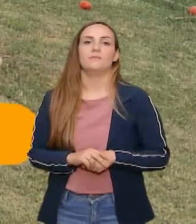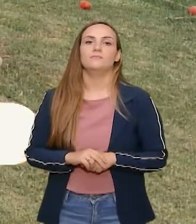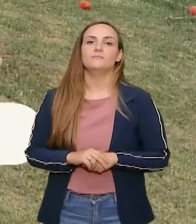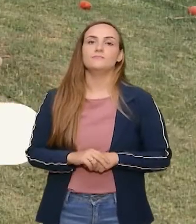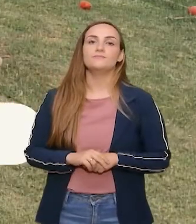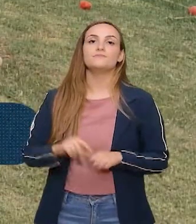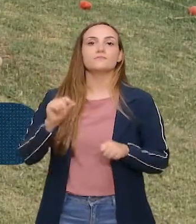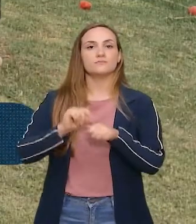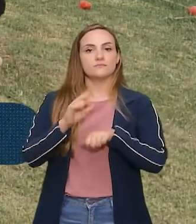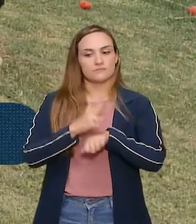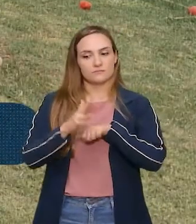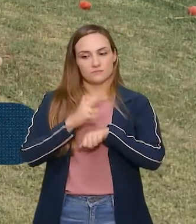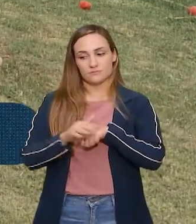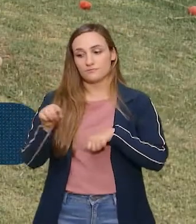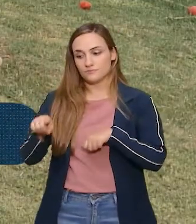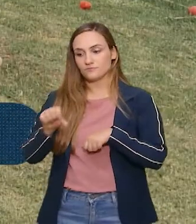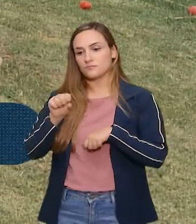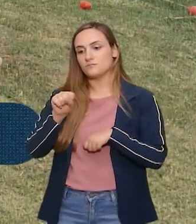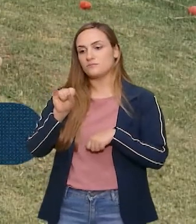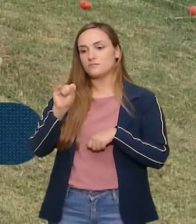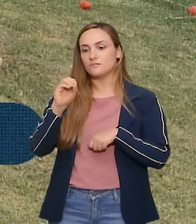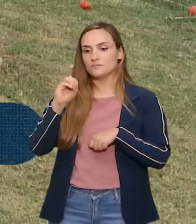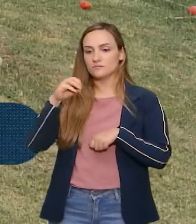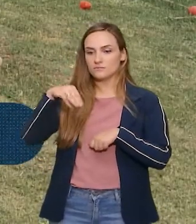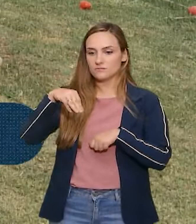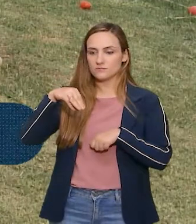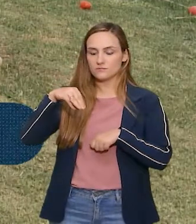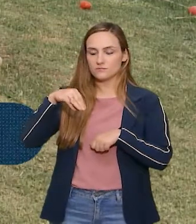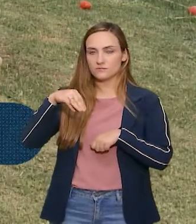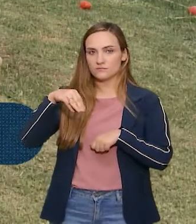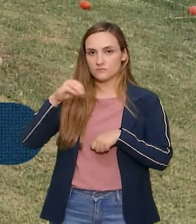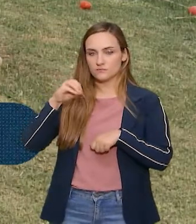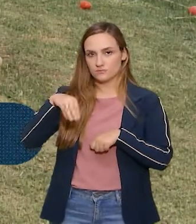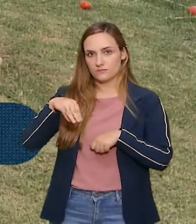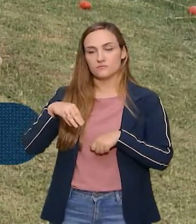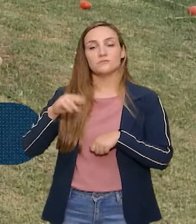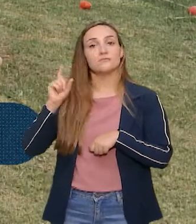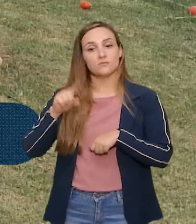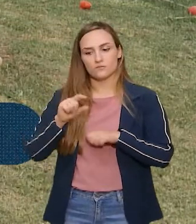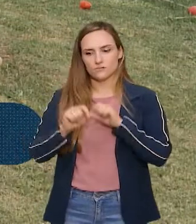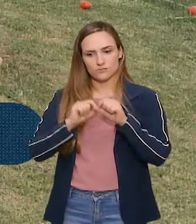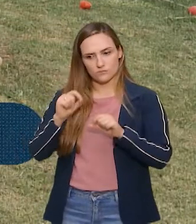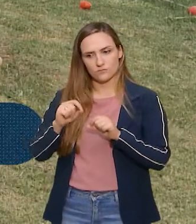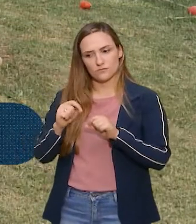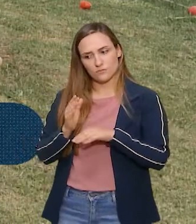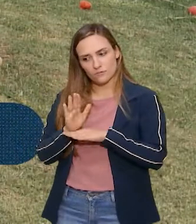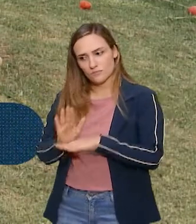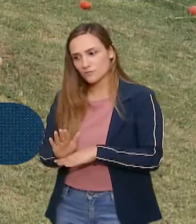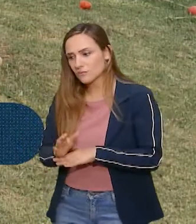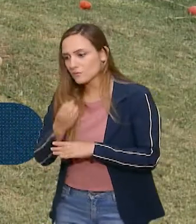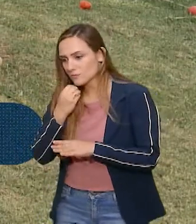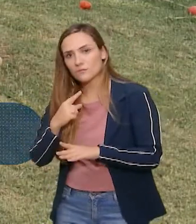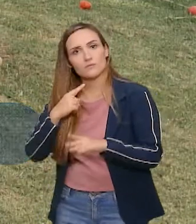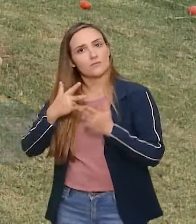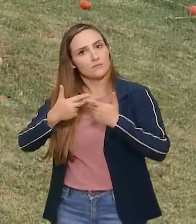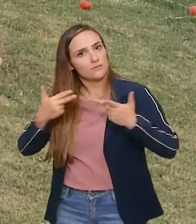feito com o Simon e com os outros cães daqui também é baseado na técnica do reforço positivo, que é reforçar positivamente uma ação ou